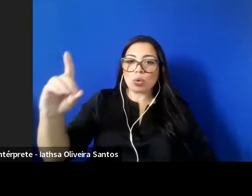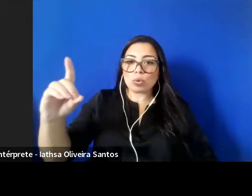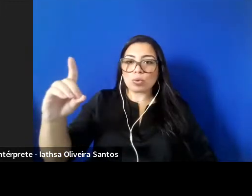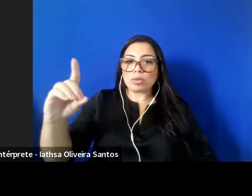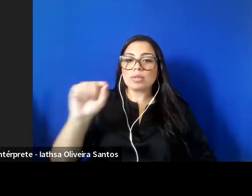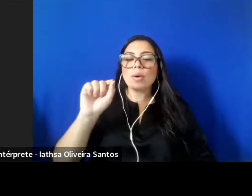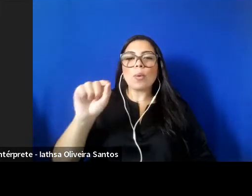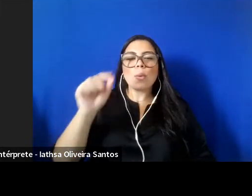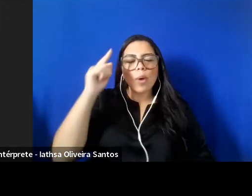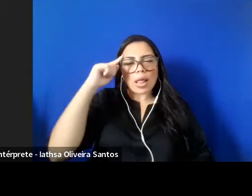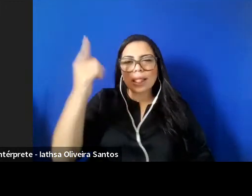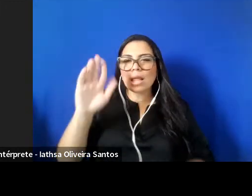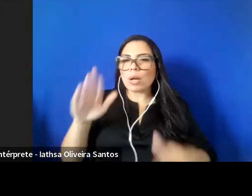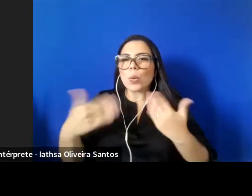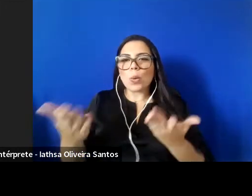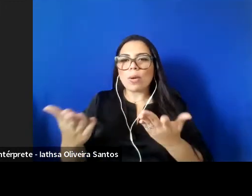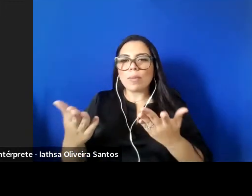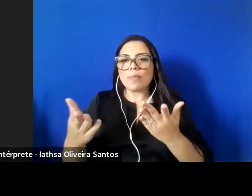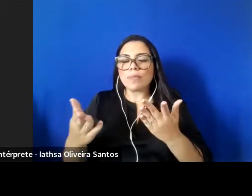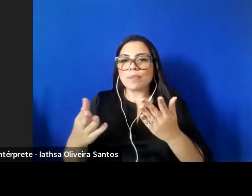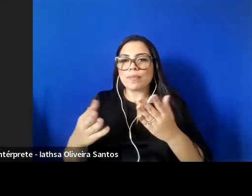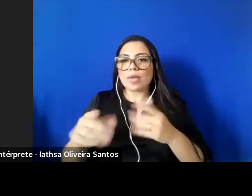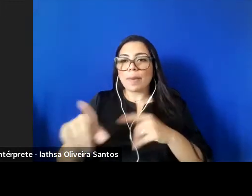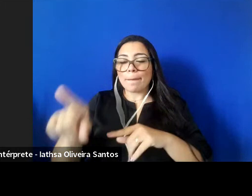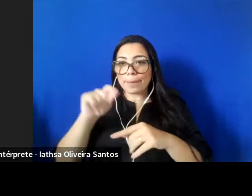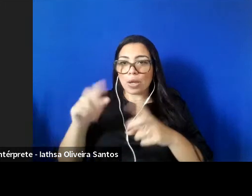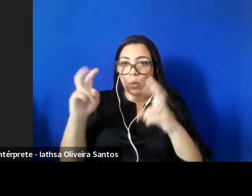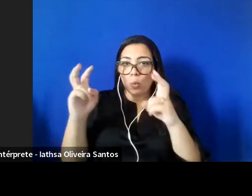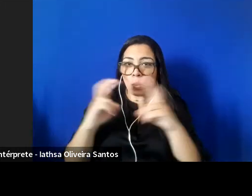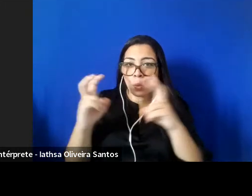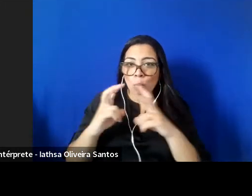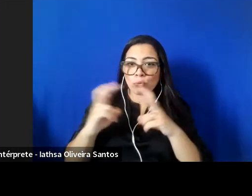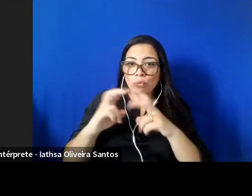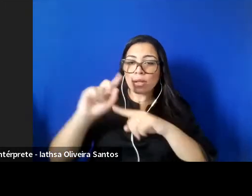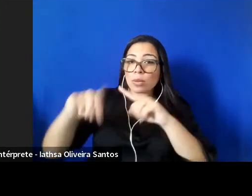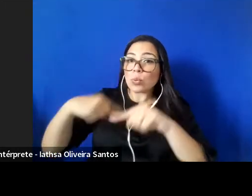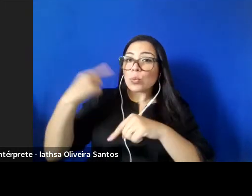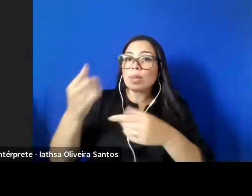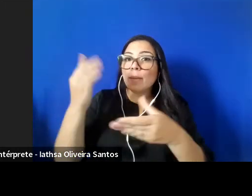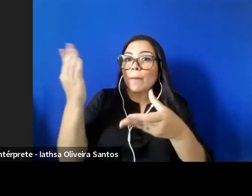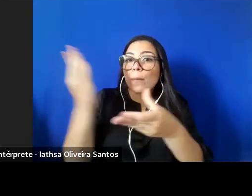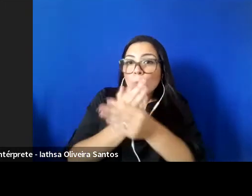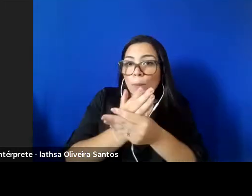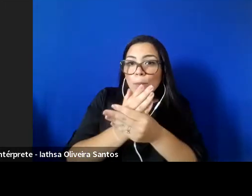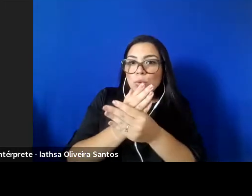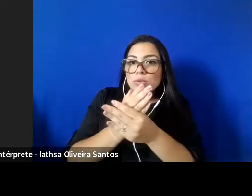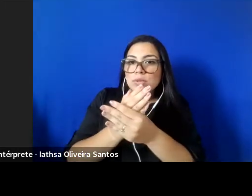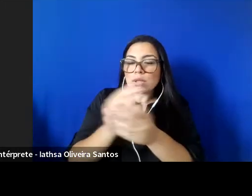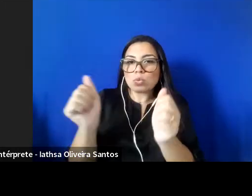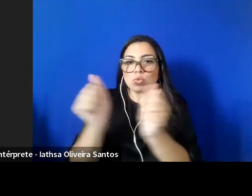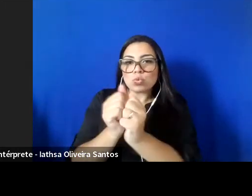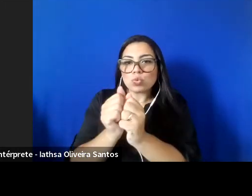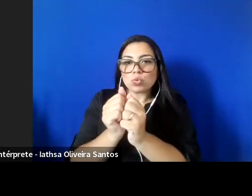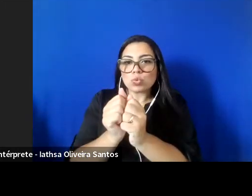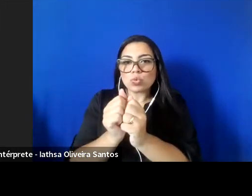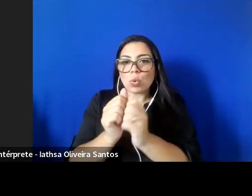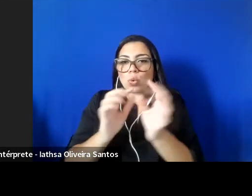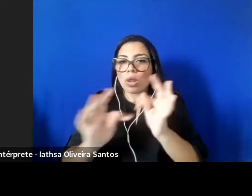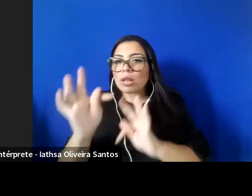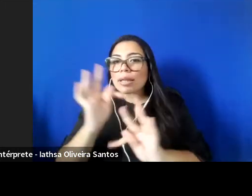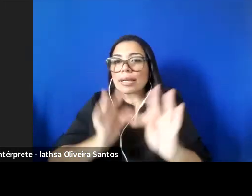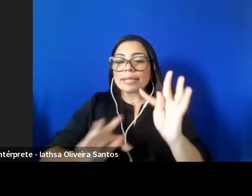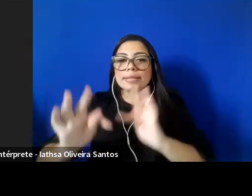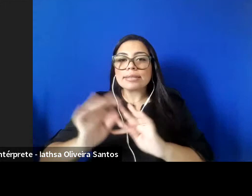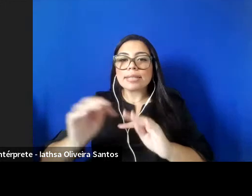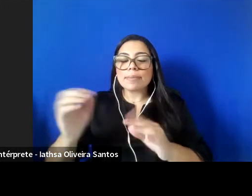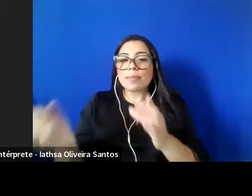tratar o conflito e, subsequentemente, tratar o processo e tentar elaborar um plano de ação